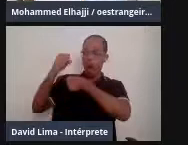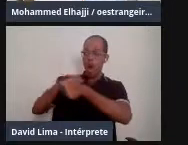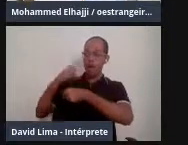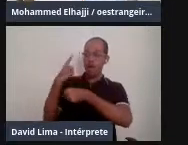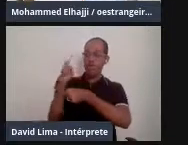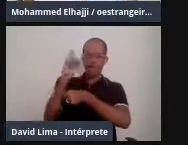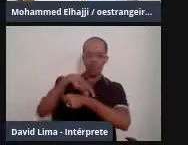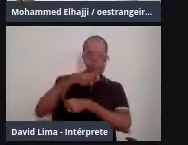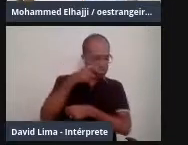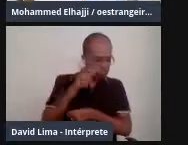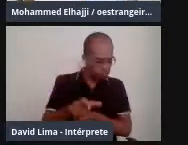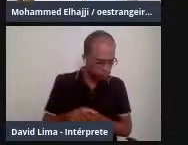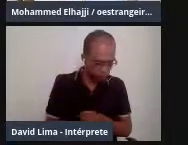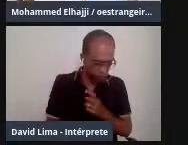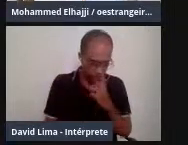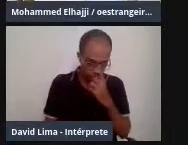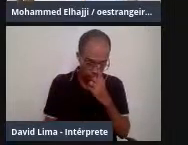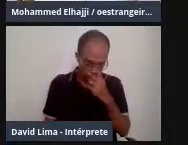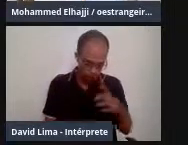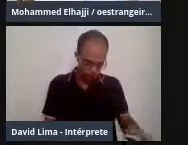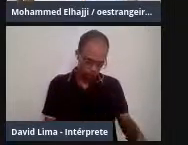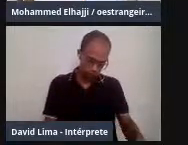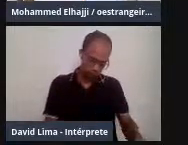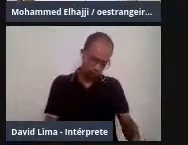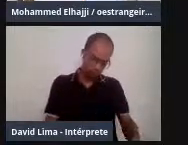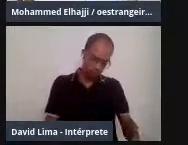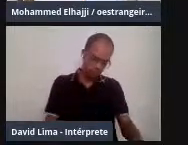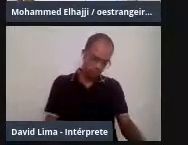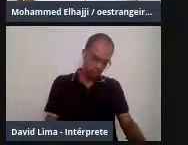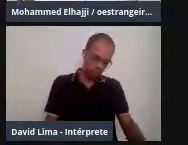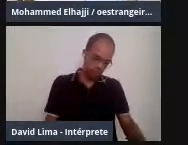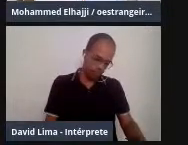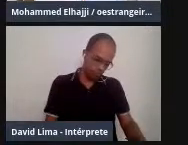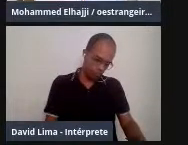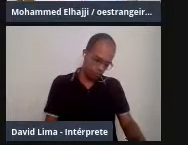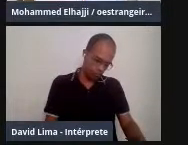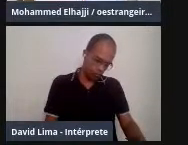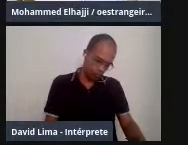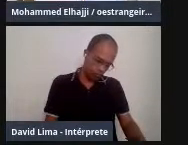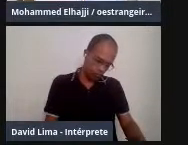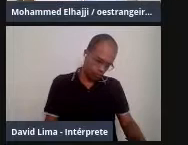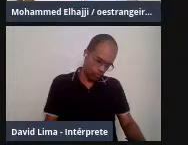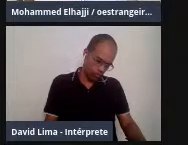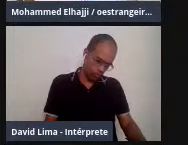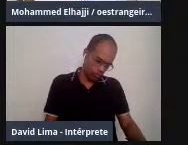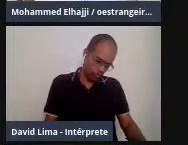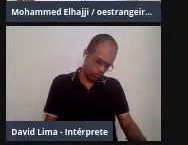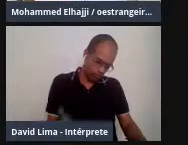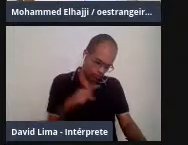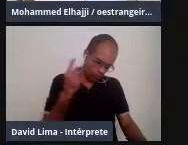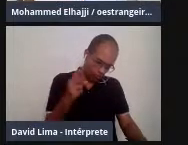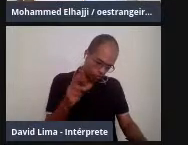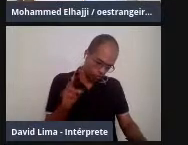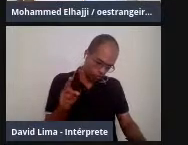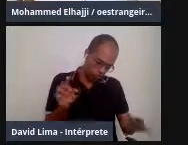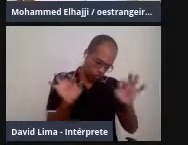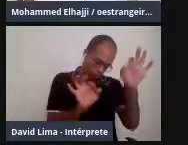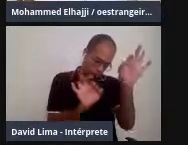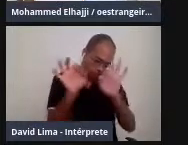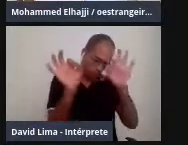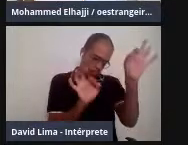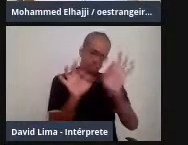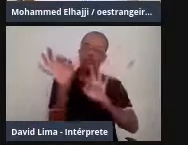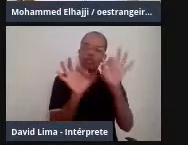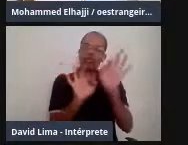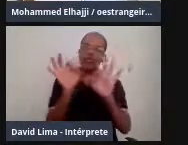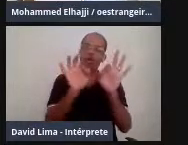interessante. Próximo, por favor. Nós promovemos esse evento permanente, que é um